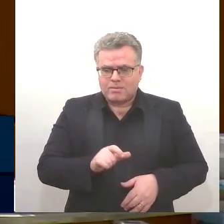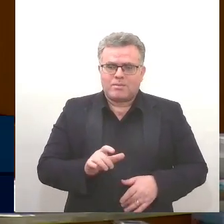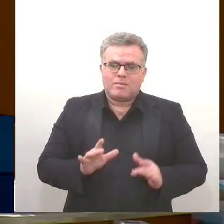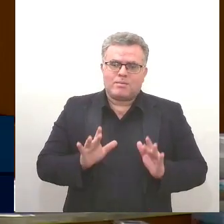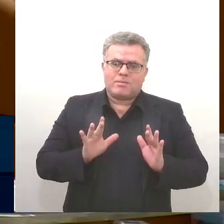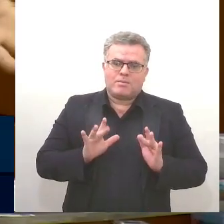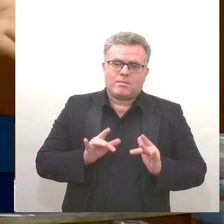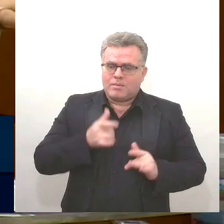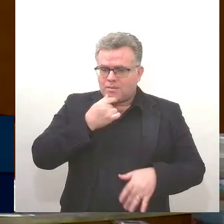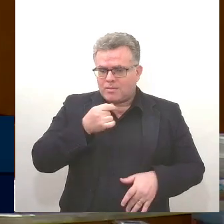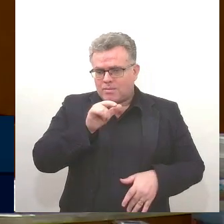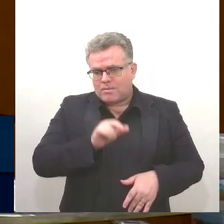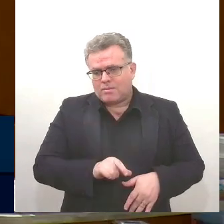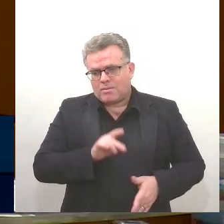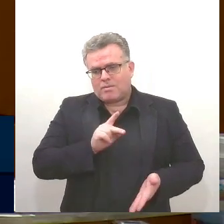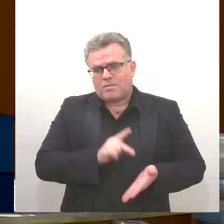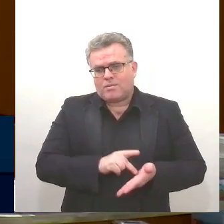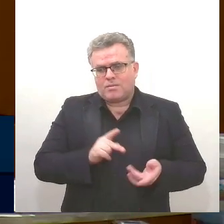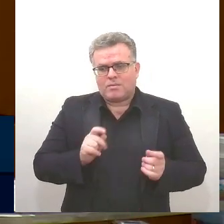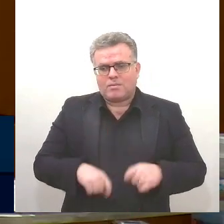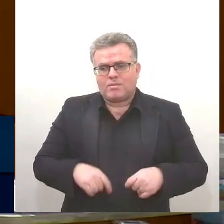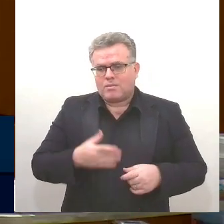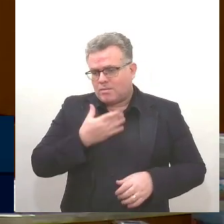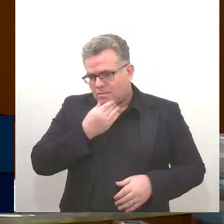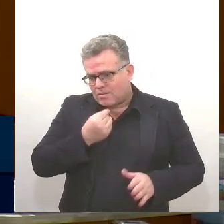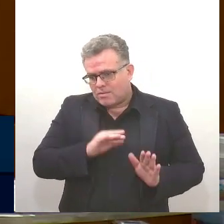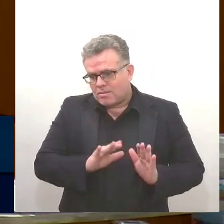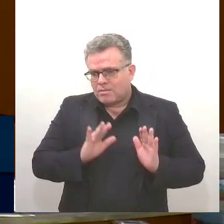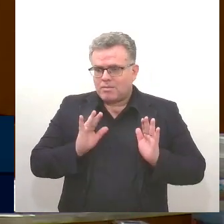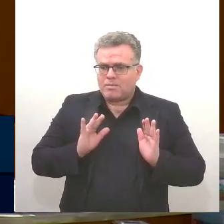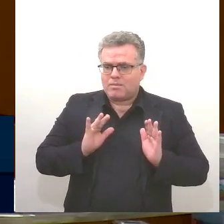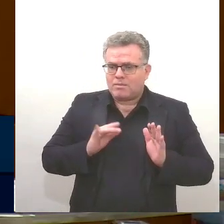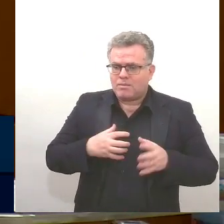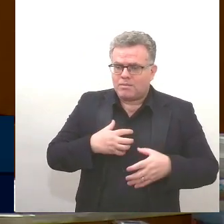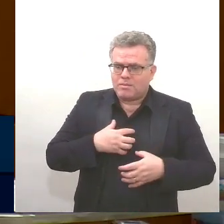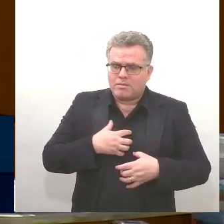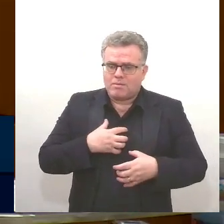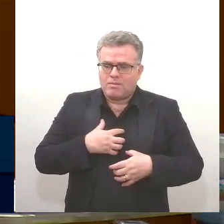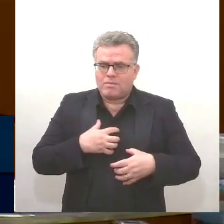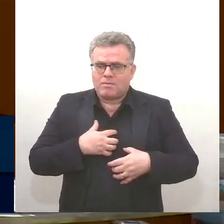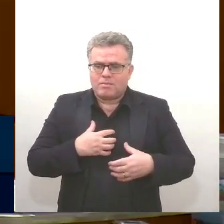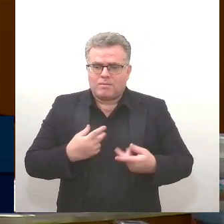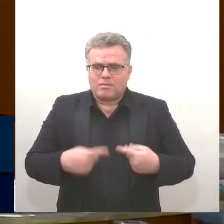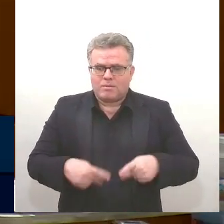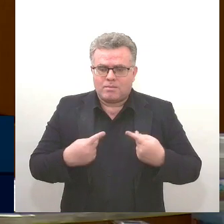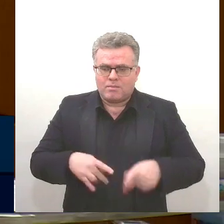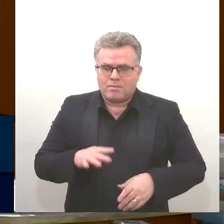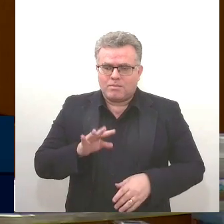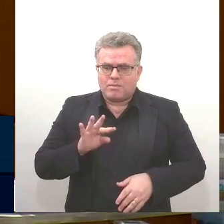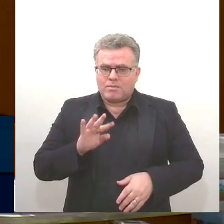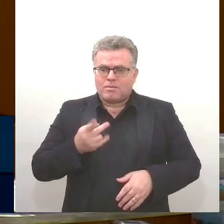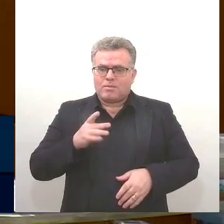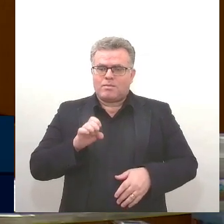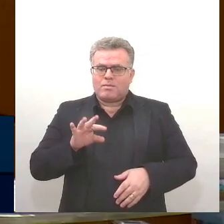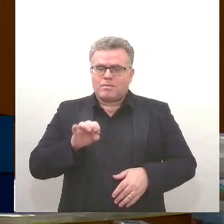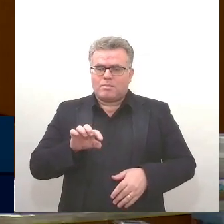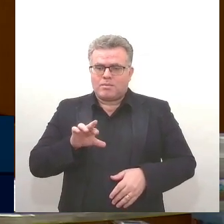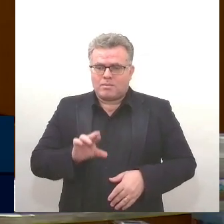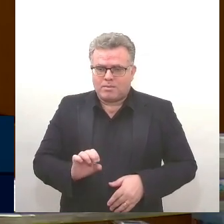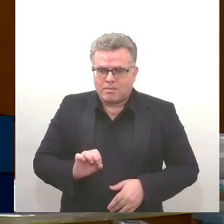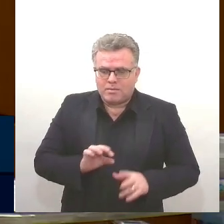com identidade masculina por homem então por isso que é hétero porque hétero são pessoas diferentes